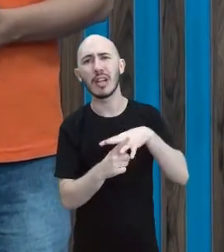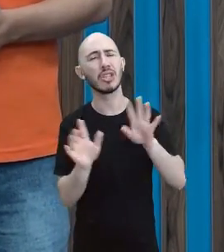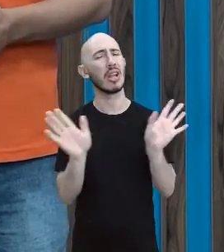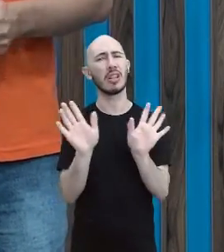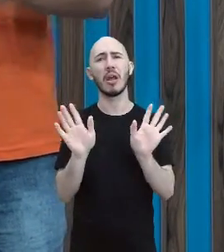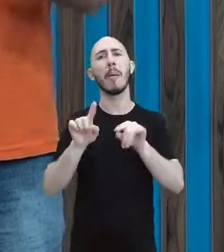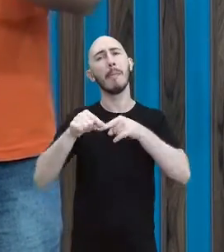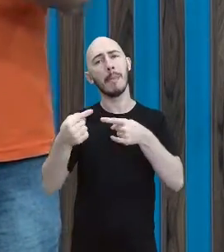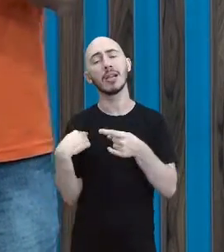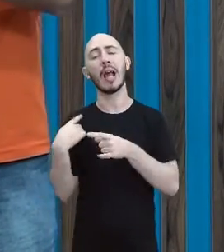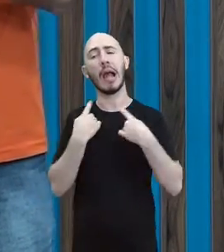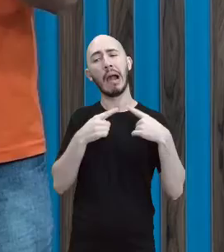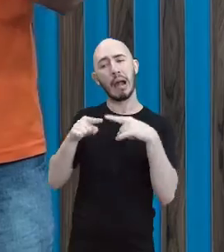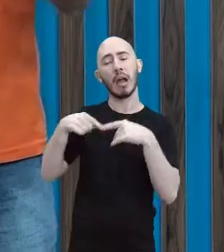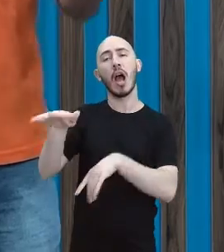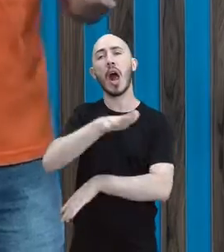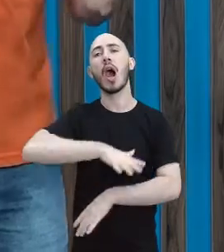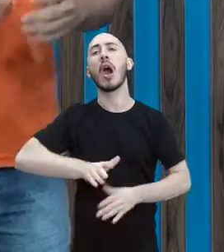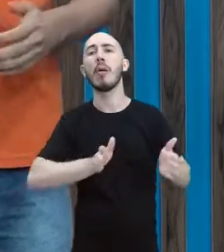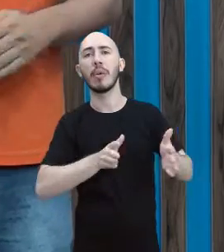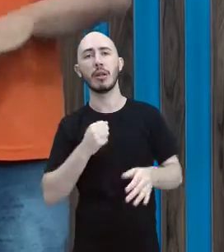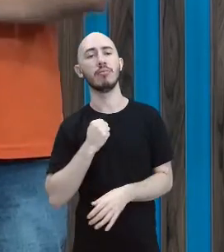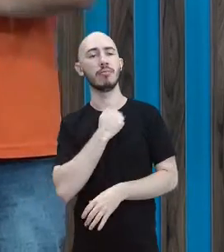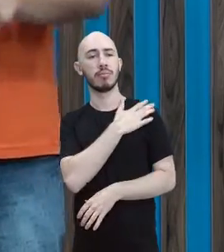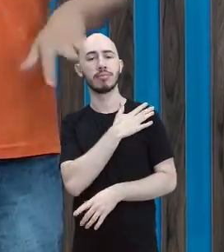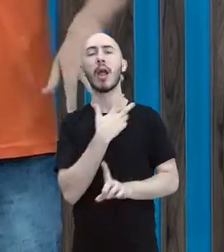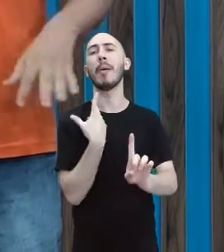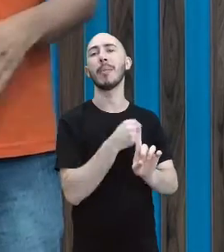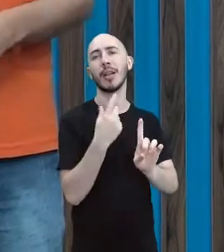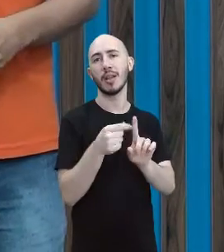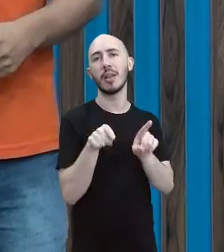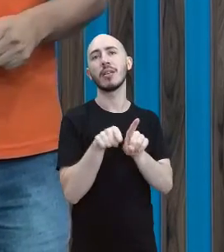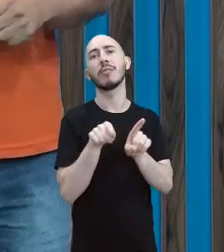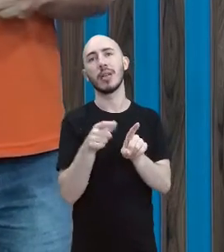à ditadura militar, porque eram democratas, acabaram sendo